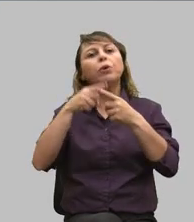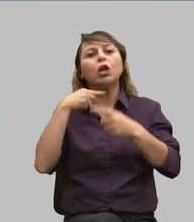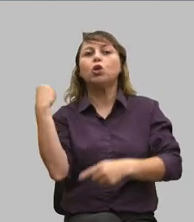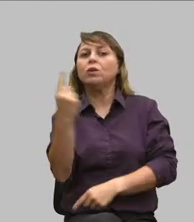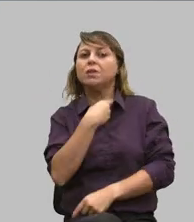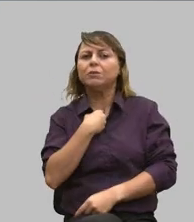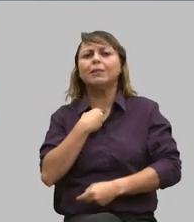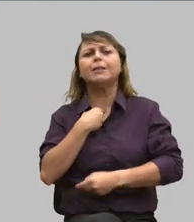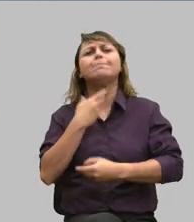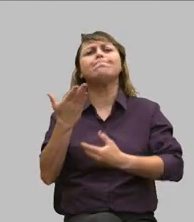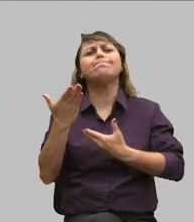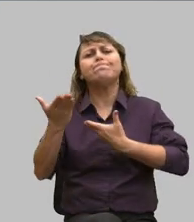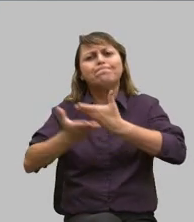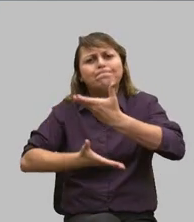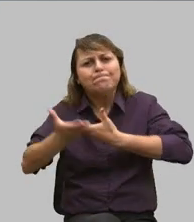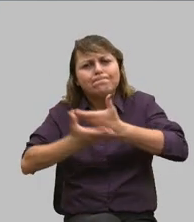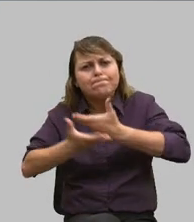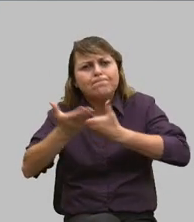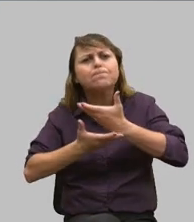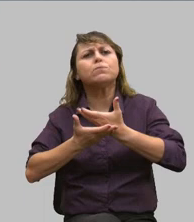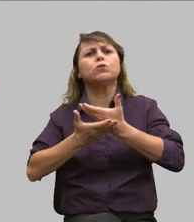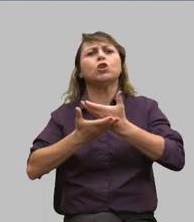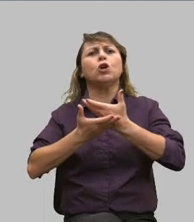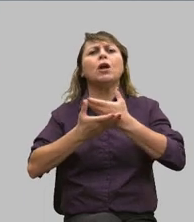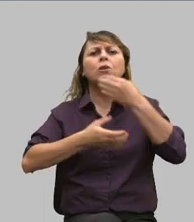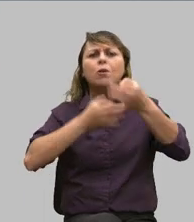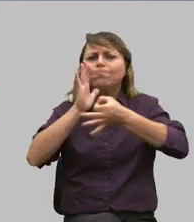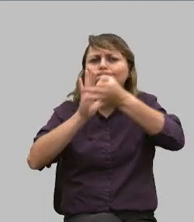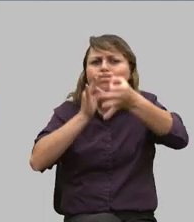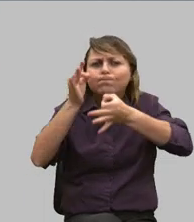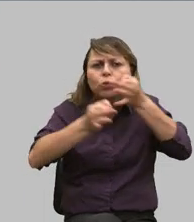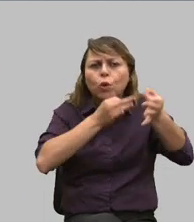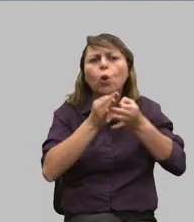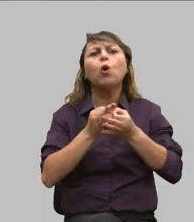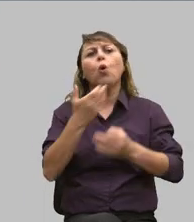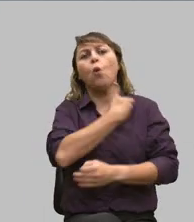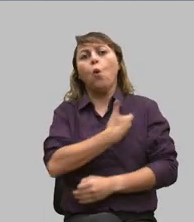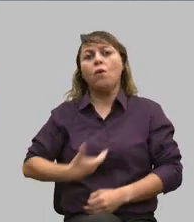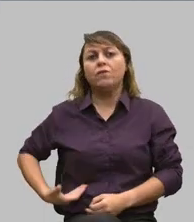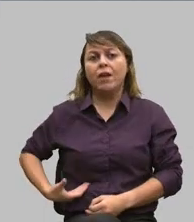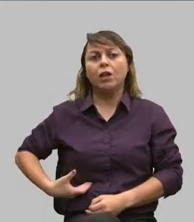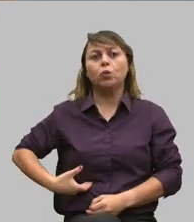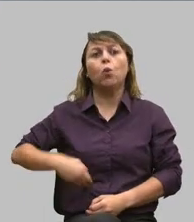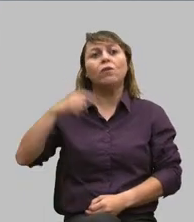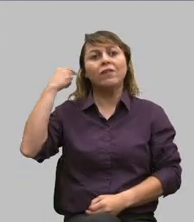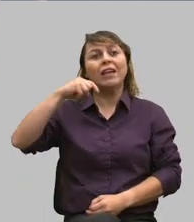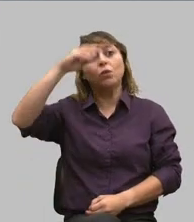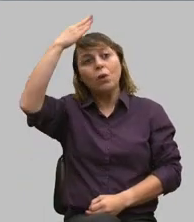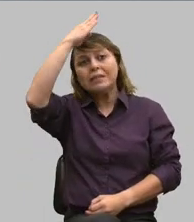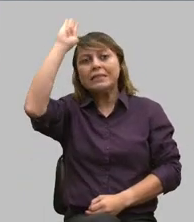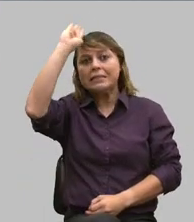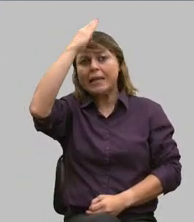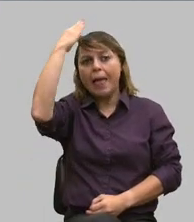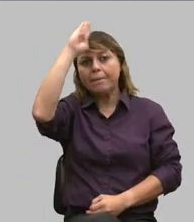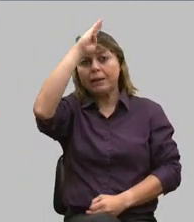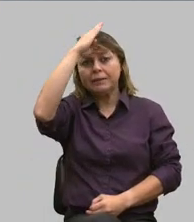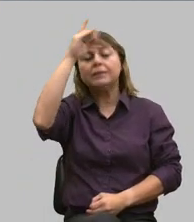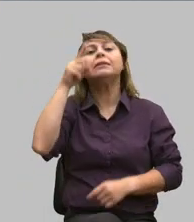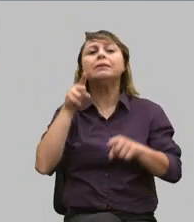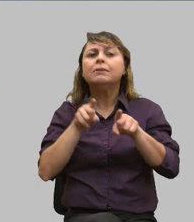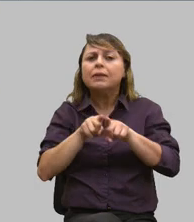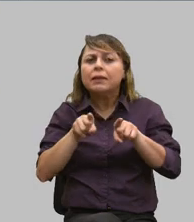discutindo um programa que o governador Romeu Zema preparou e a deputada Quiara está descendo